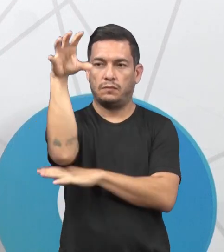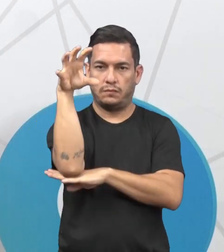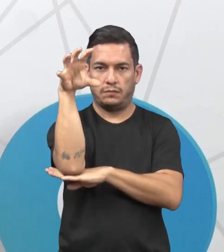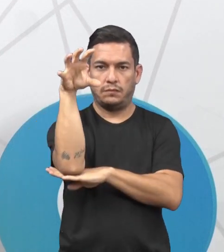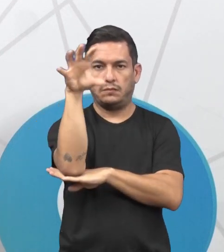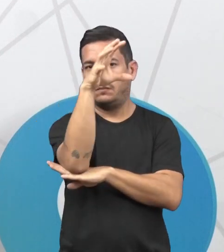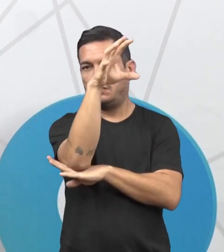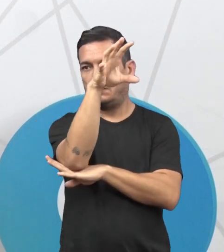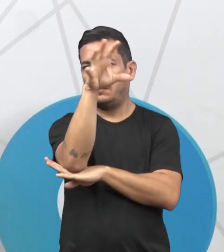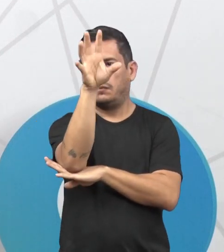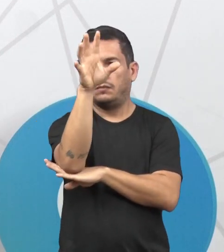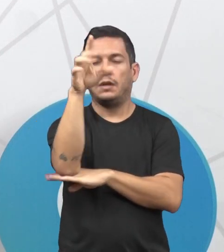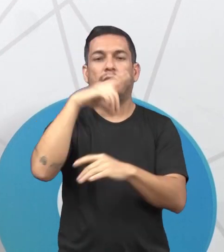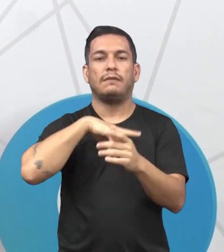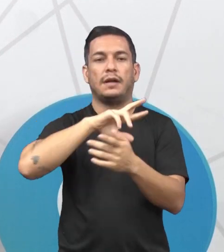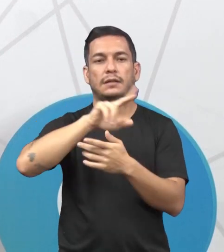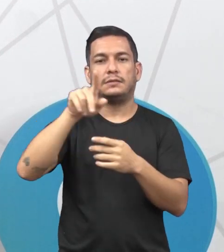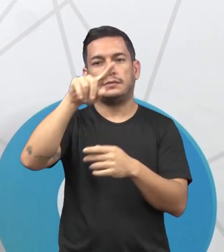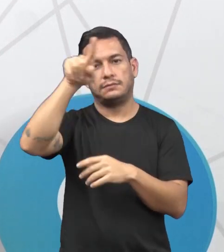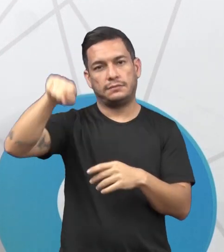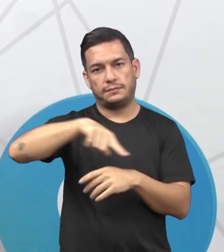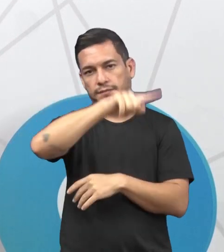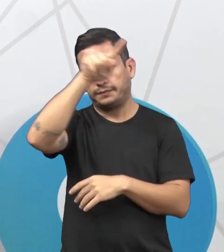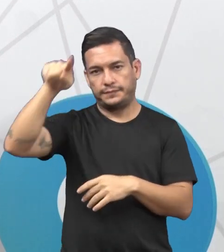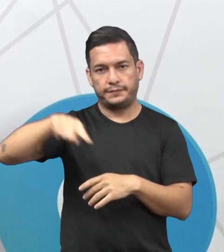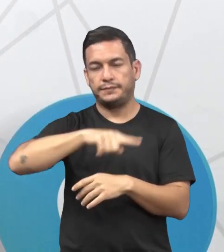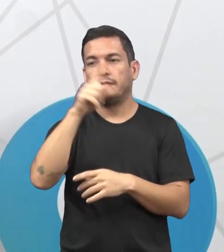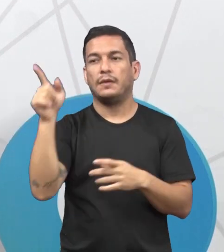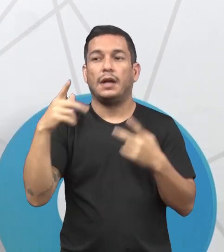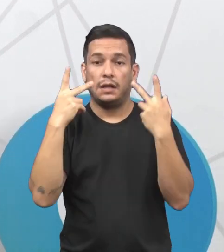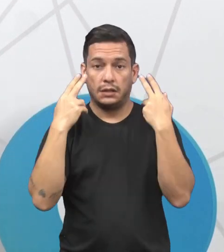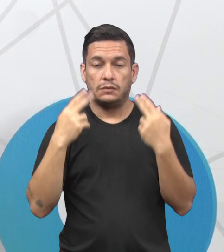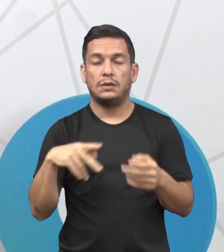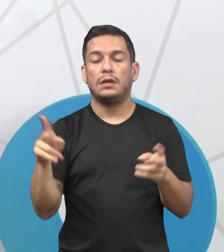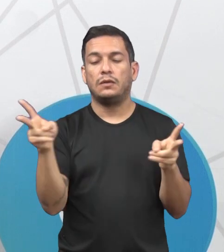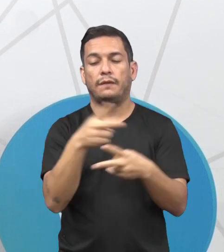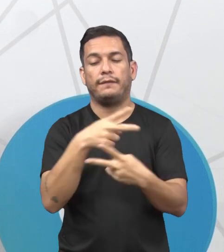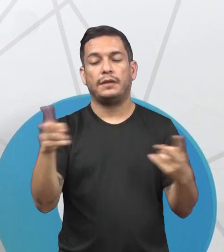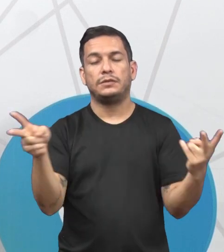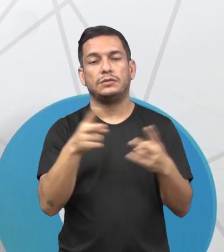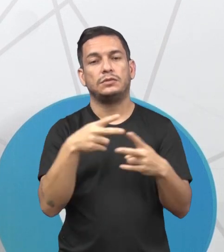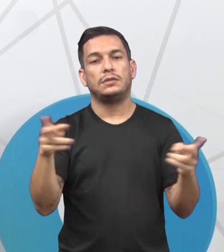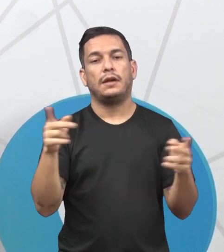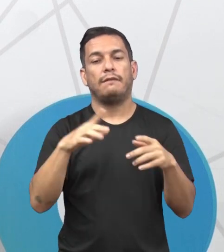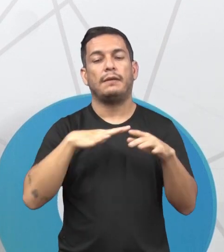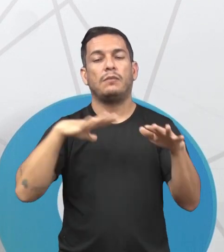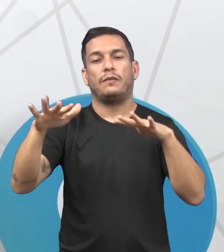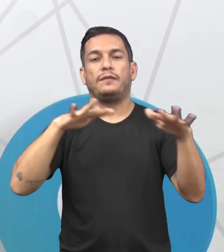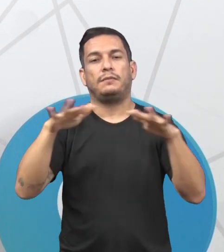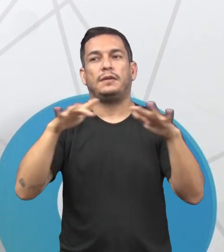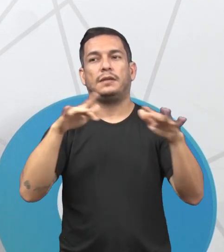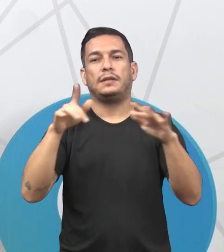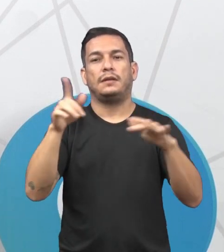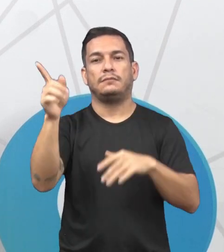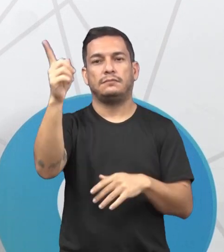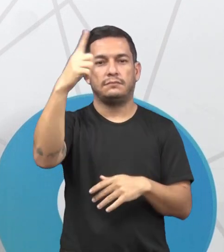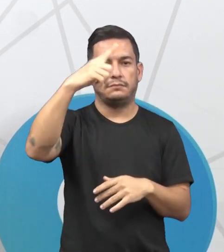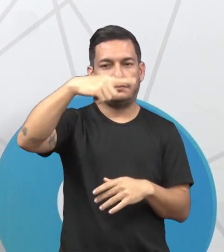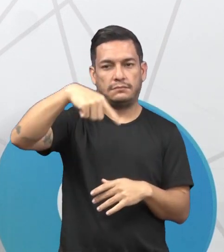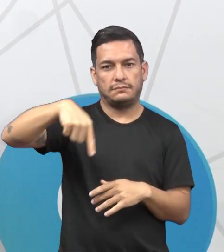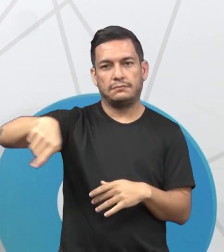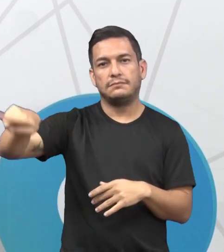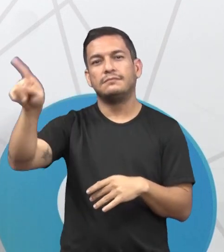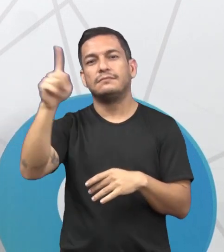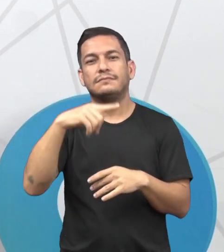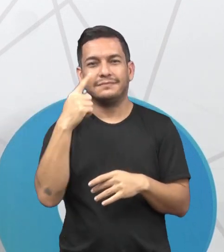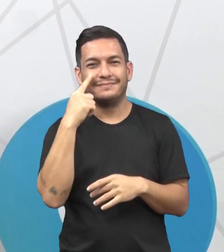superfície, com várias hélices. Naturalmente o vento vai atingir essas hélices e vai mover essas hélices. Quando ele move essas hélices, assim